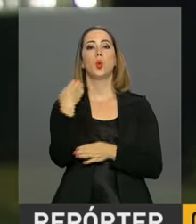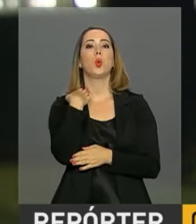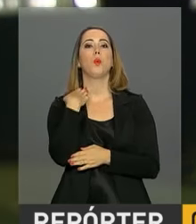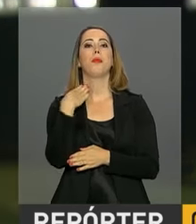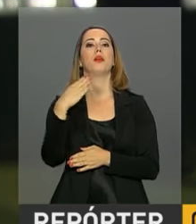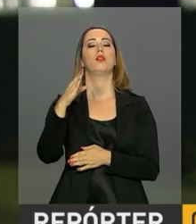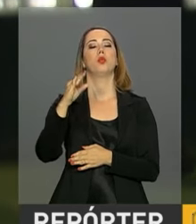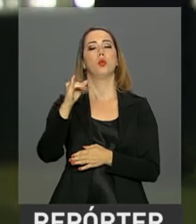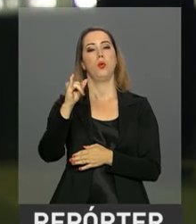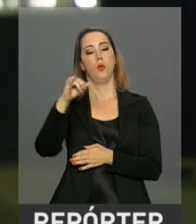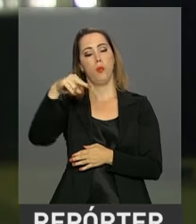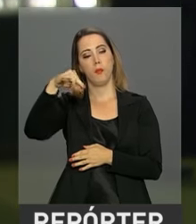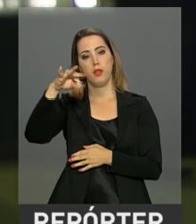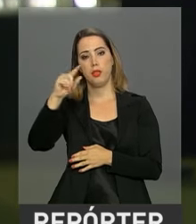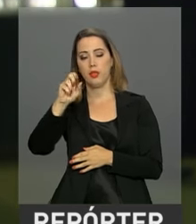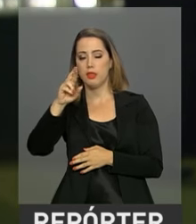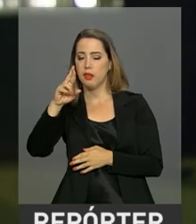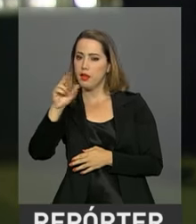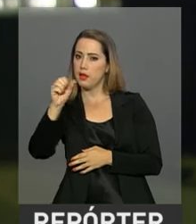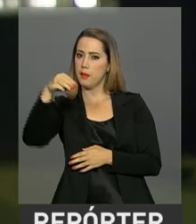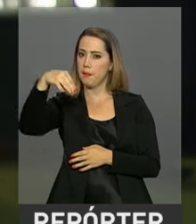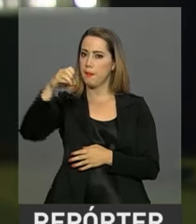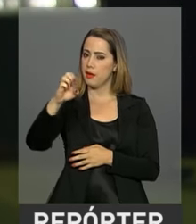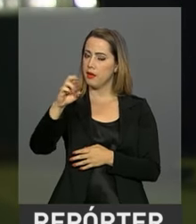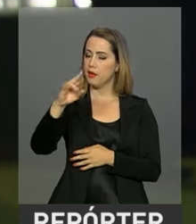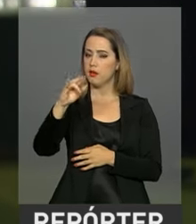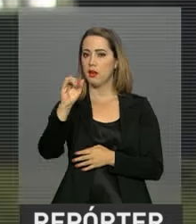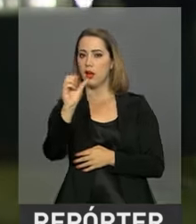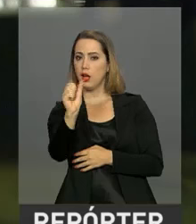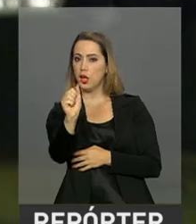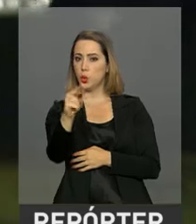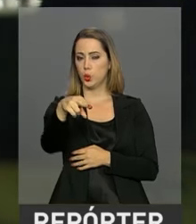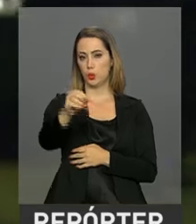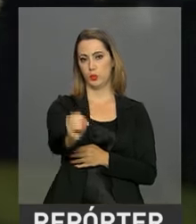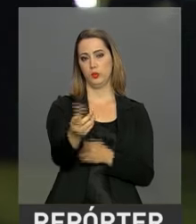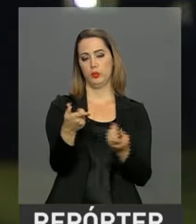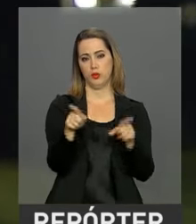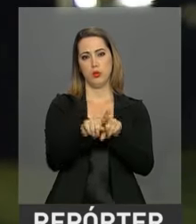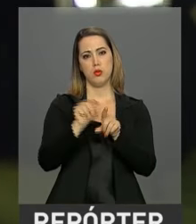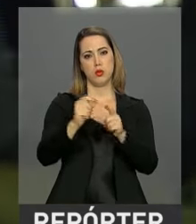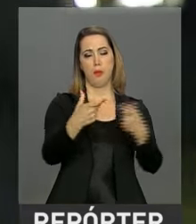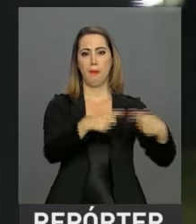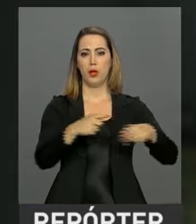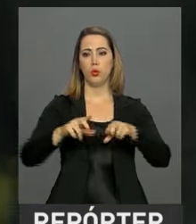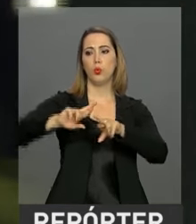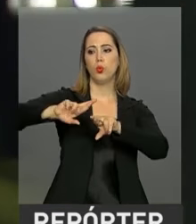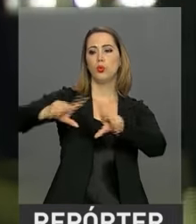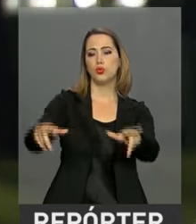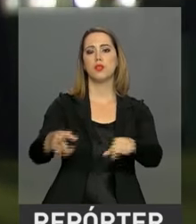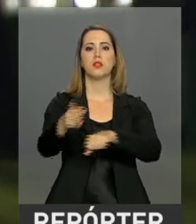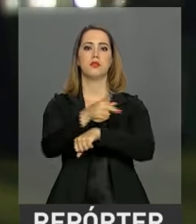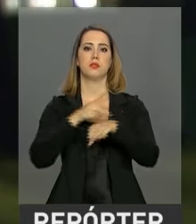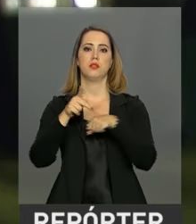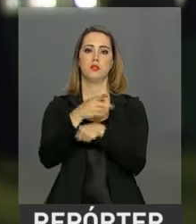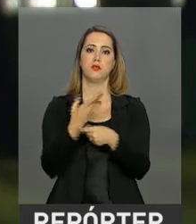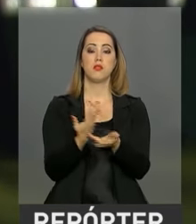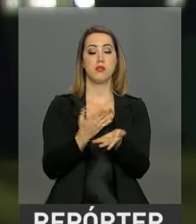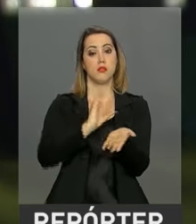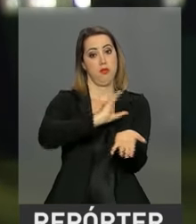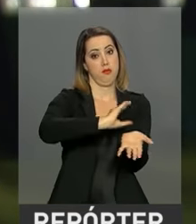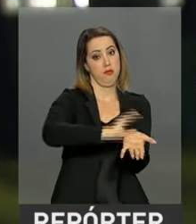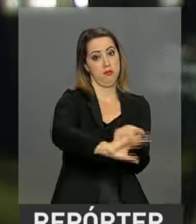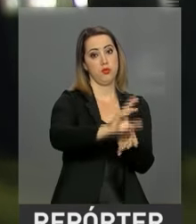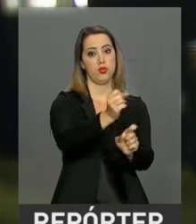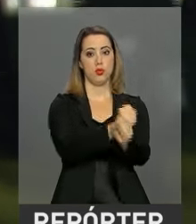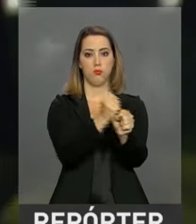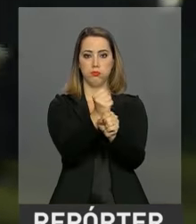Mundial e da CAF, que são os três principais bancos que atuam na região. Esses projetos são alocados basicamente os setores de infraestrutura,